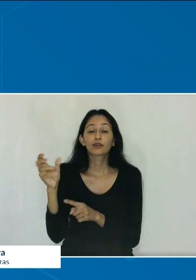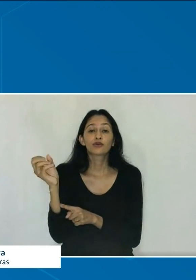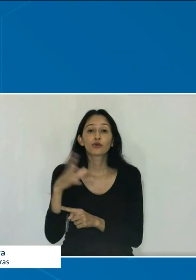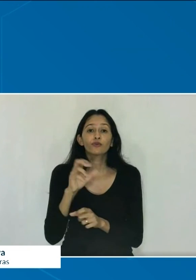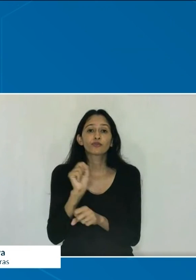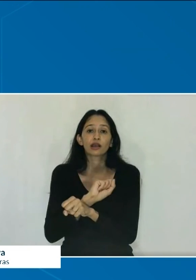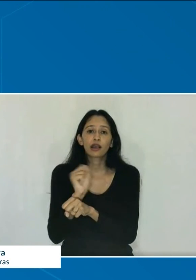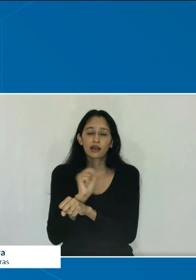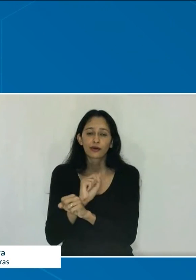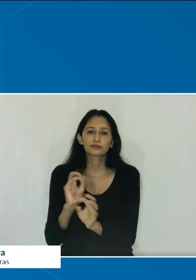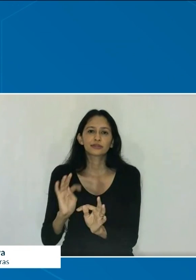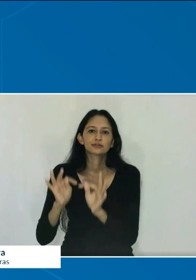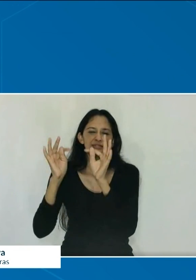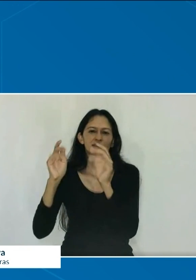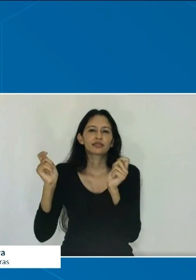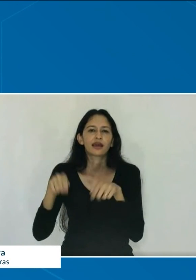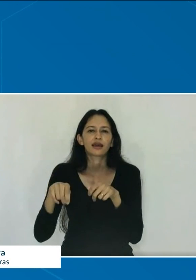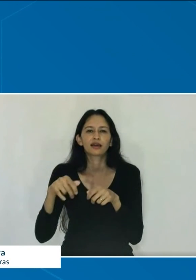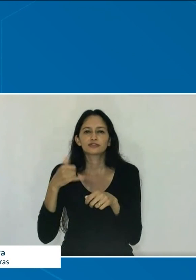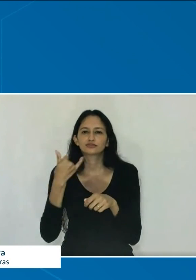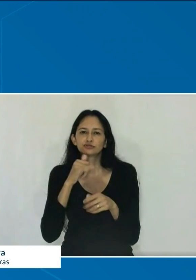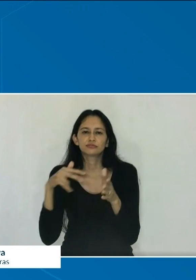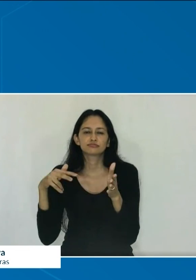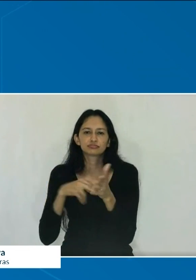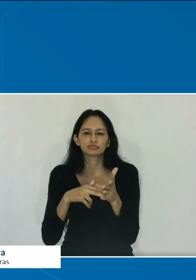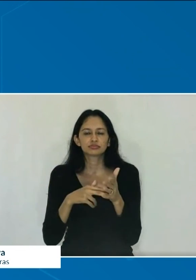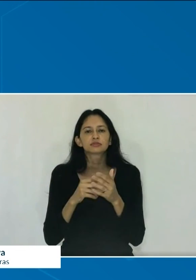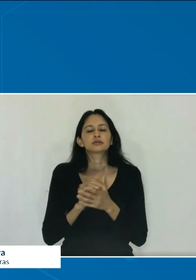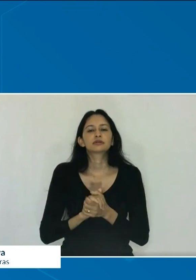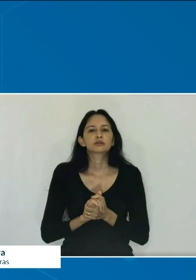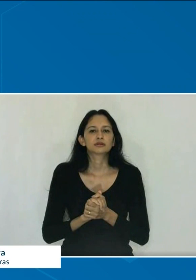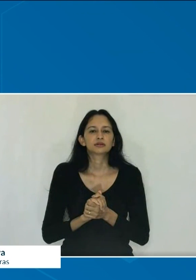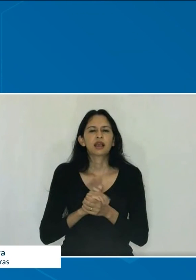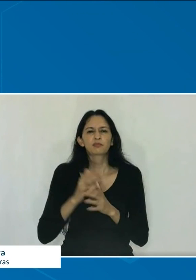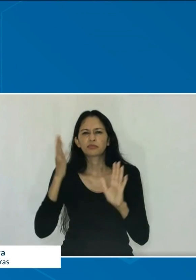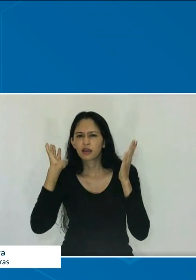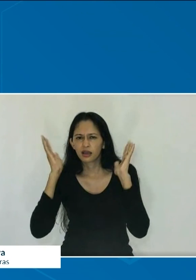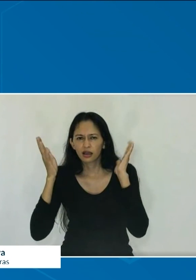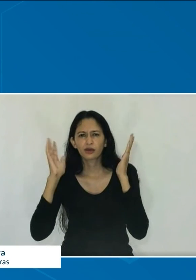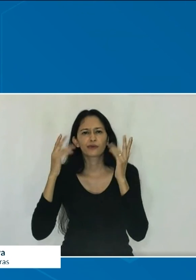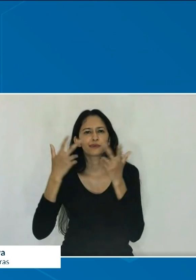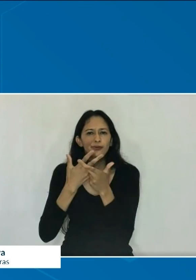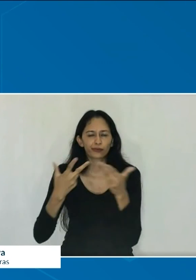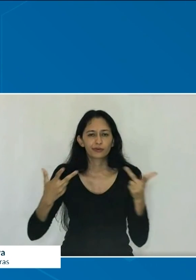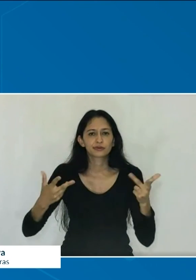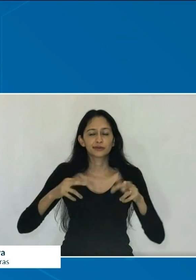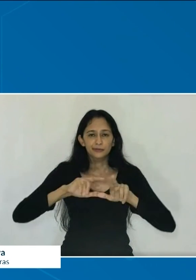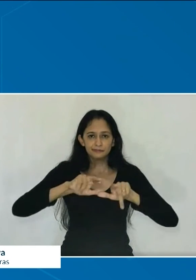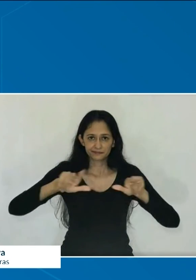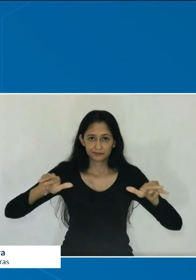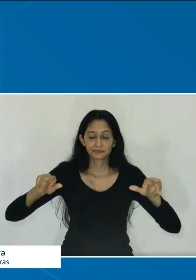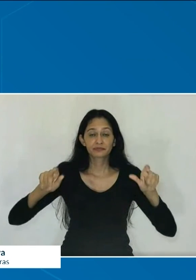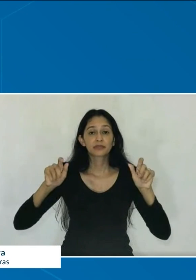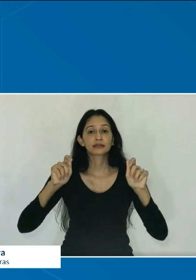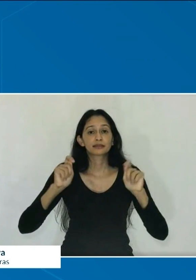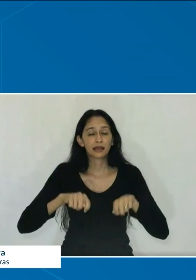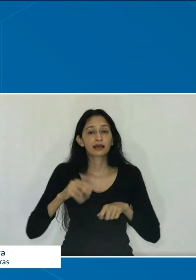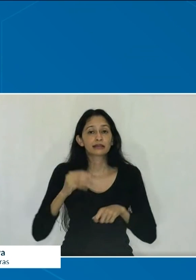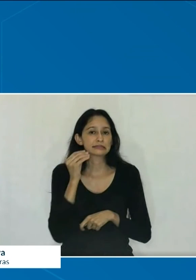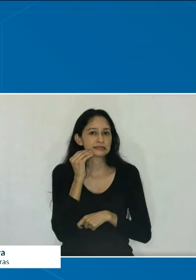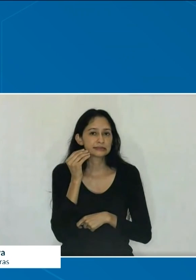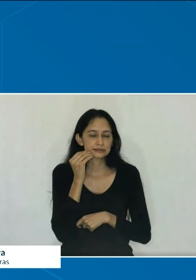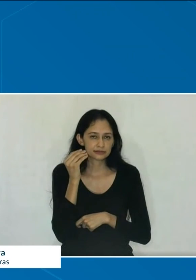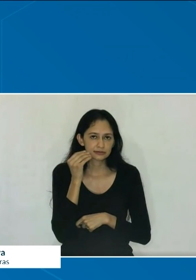que permita biocombustíveis, né, tanto ferrovias como caminhões, e isso está tentando ser